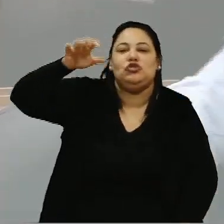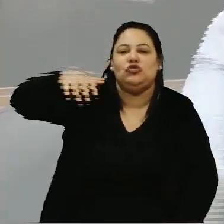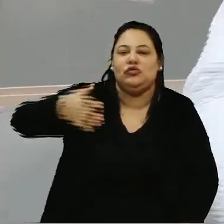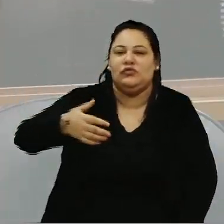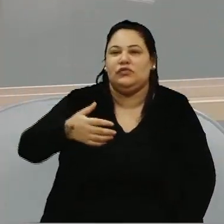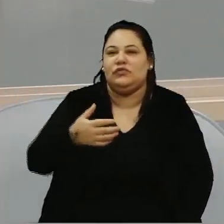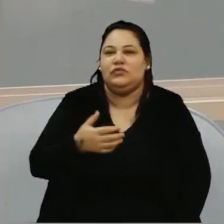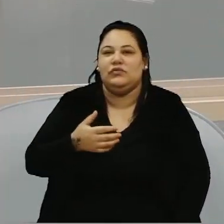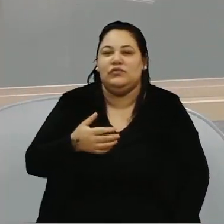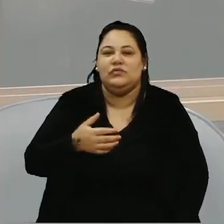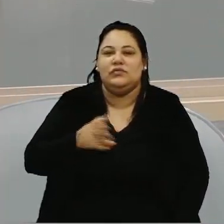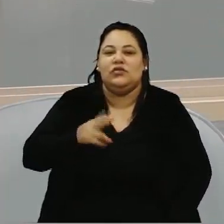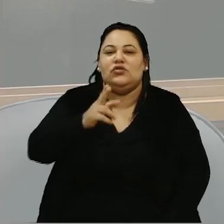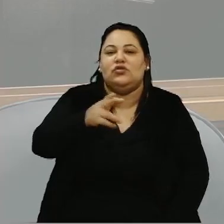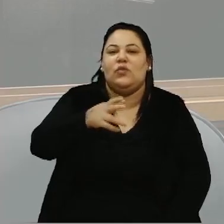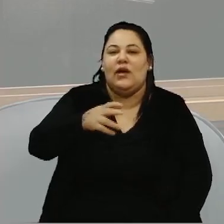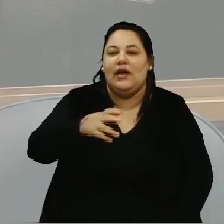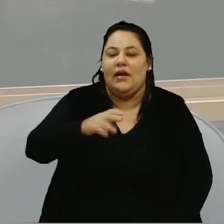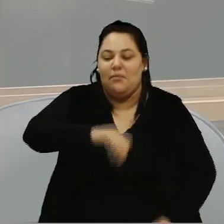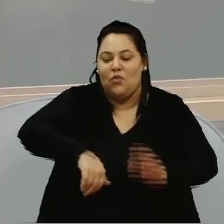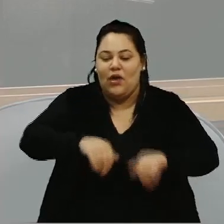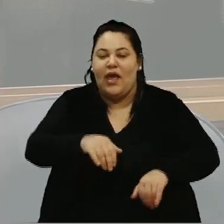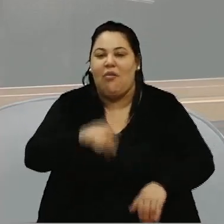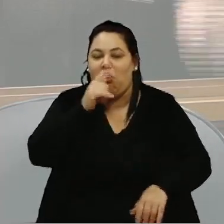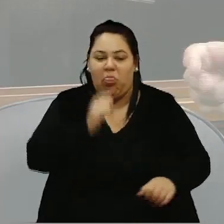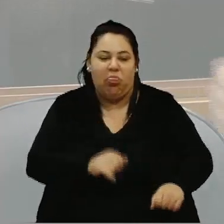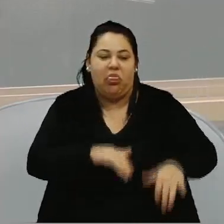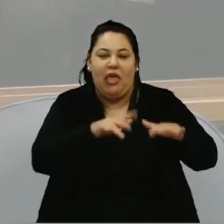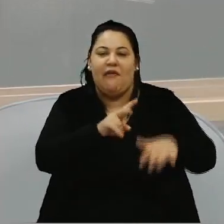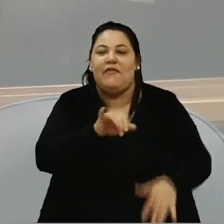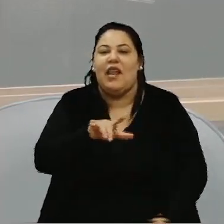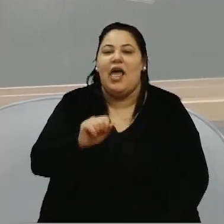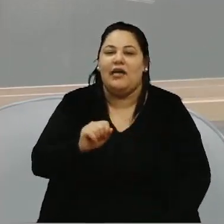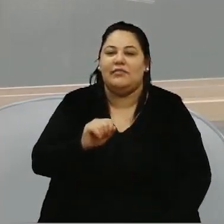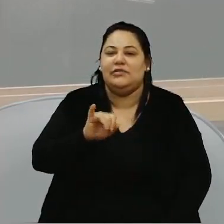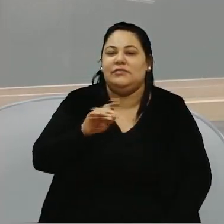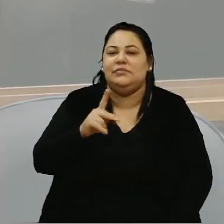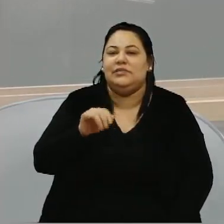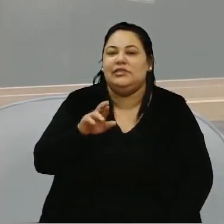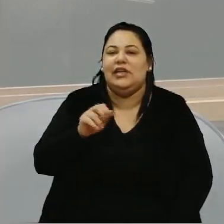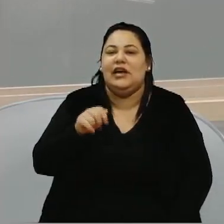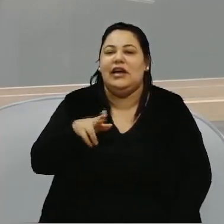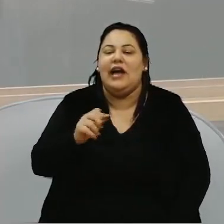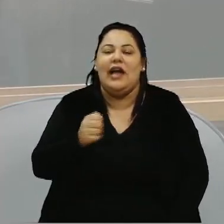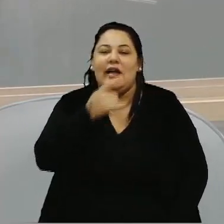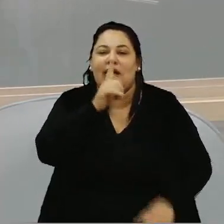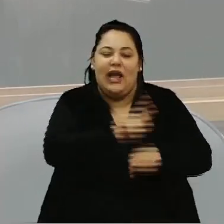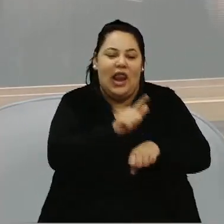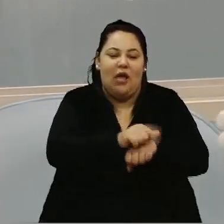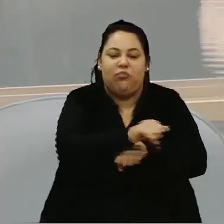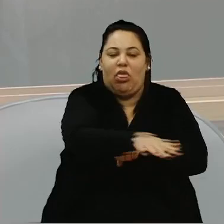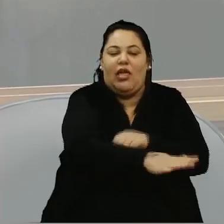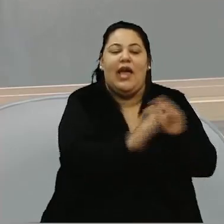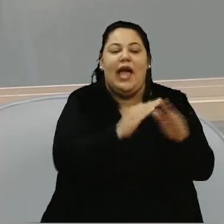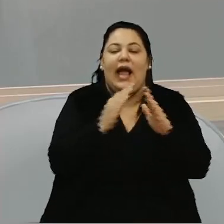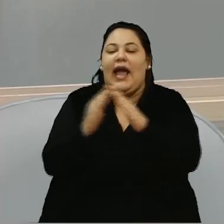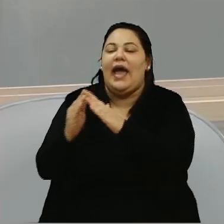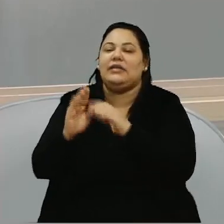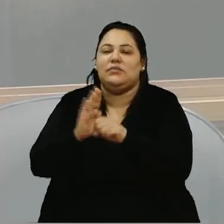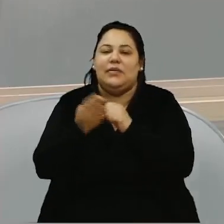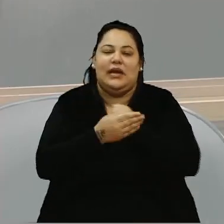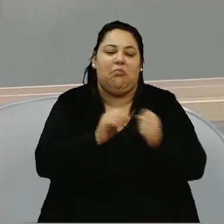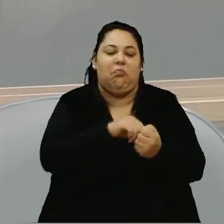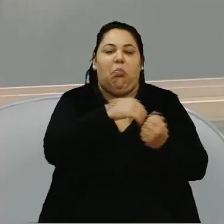continuar buraco. Vai alagar na Vila Ipiranga. Vai alagar em Galópolis. Vai cair as casas no Reolon. Vai cair as casas